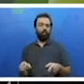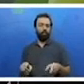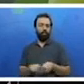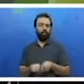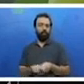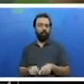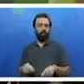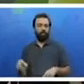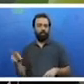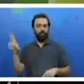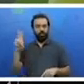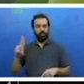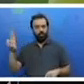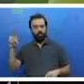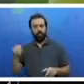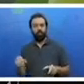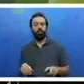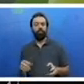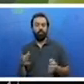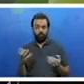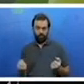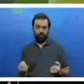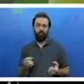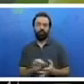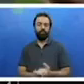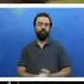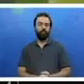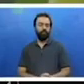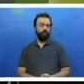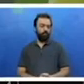aqui, chegava no 5 sobre 2 também.